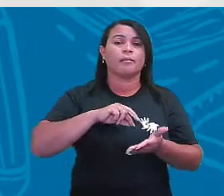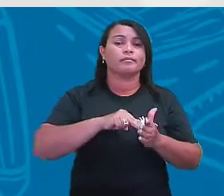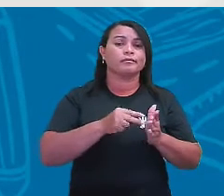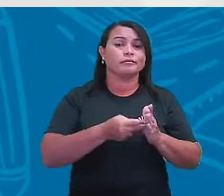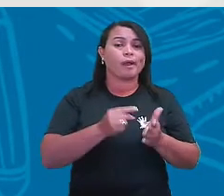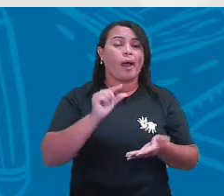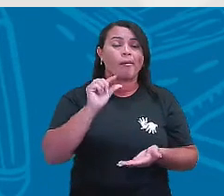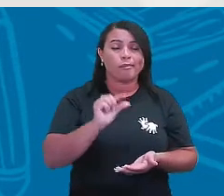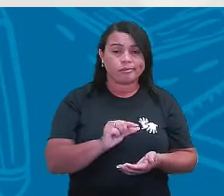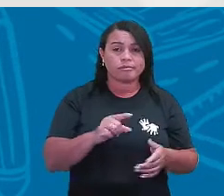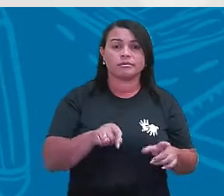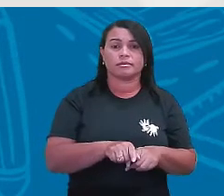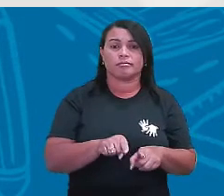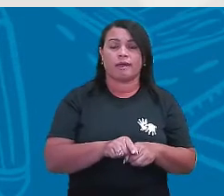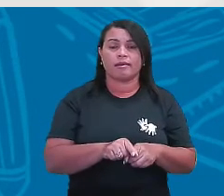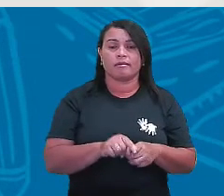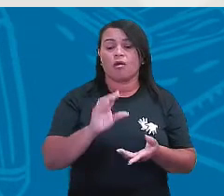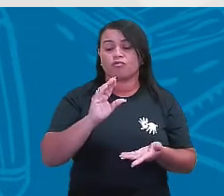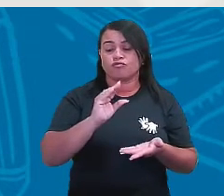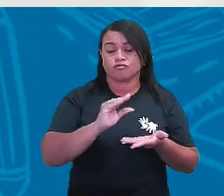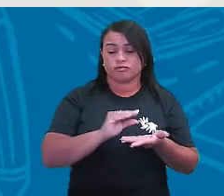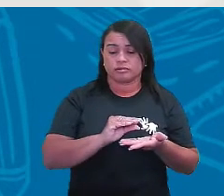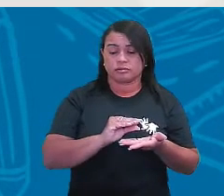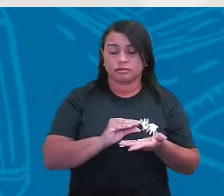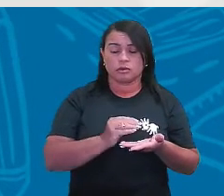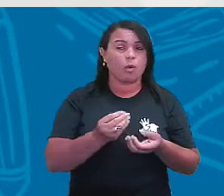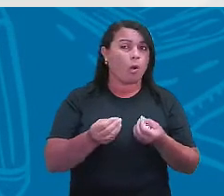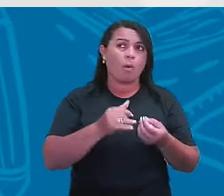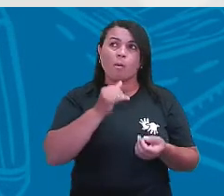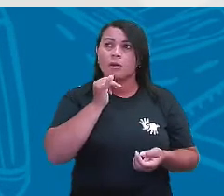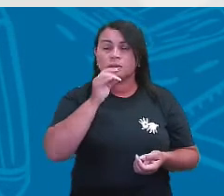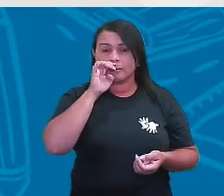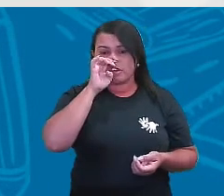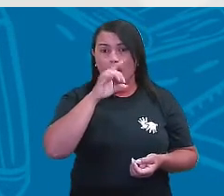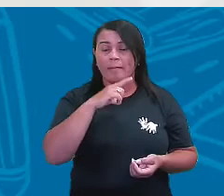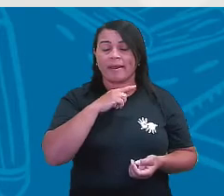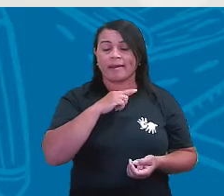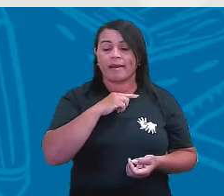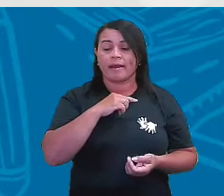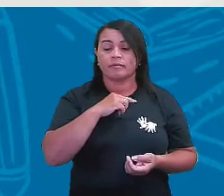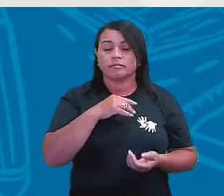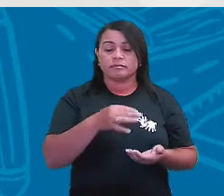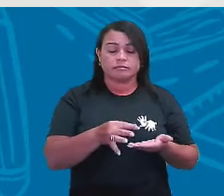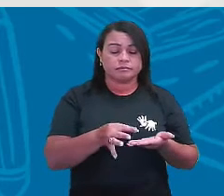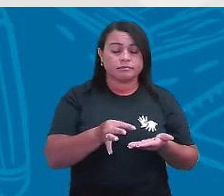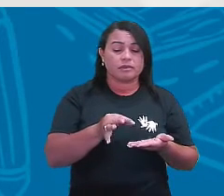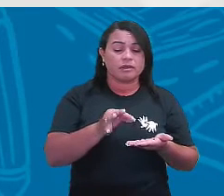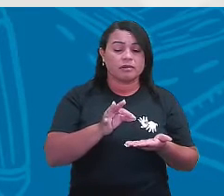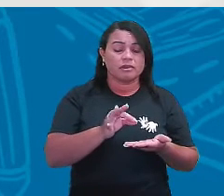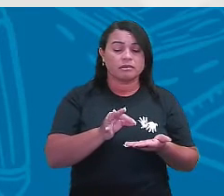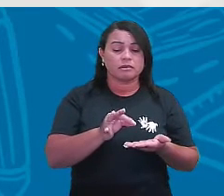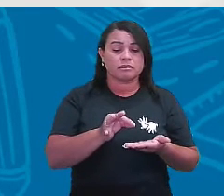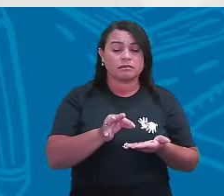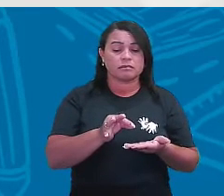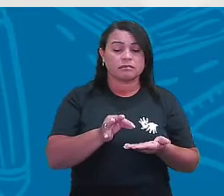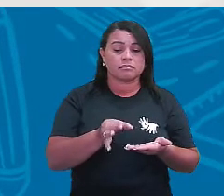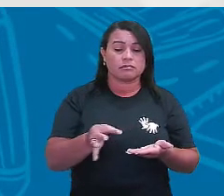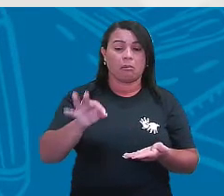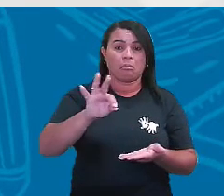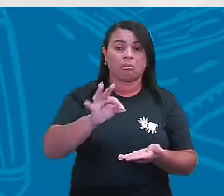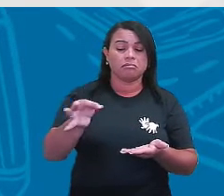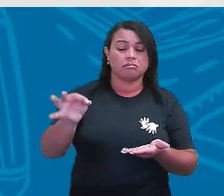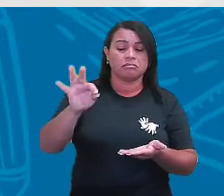ter, tá? Então, não tem como eu pegar uma xícara pequenininha dessa e querer botar 1